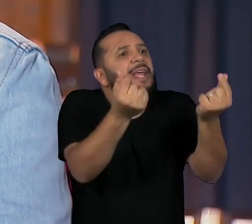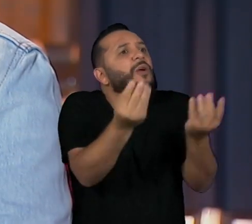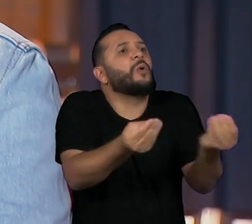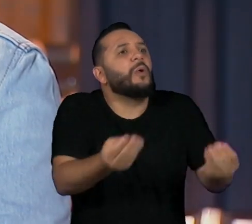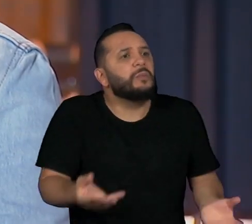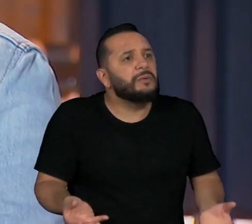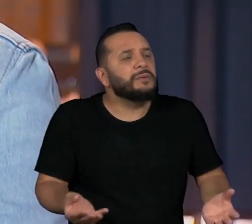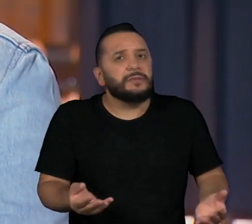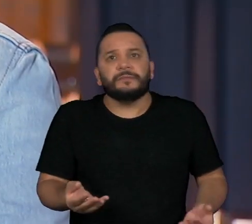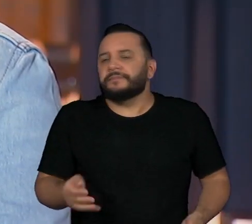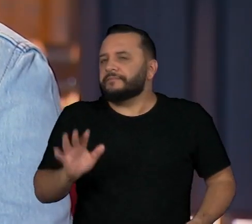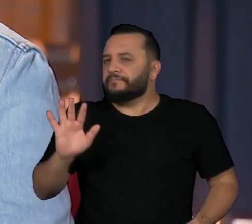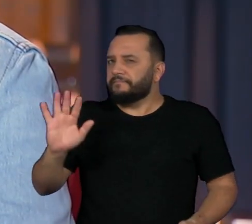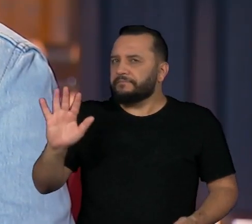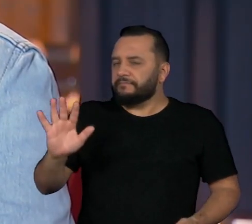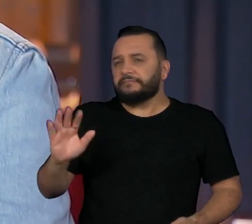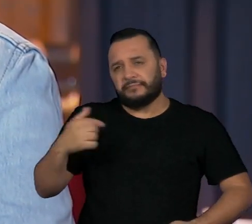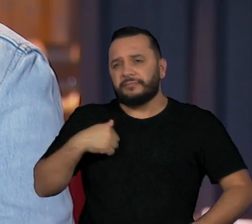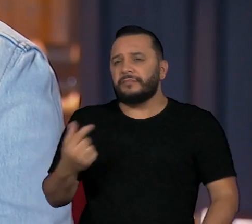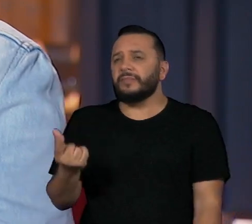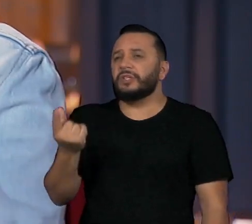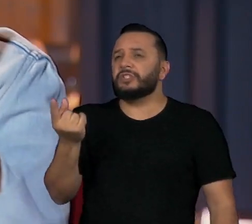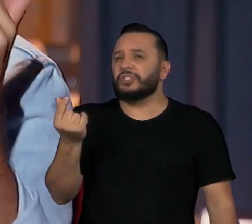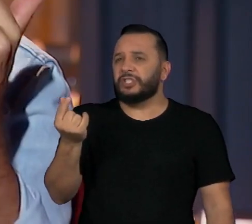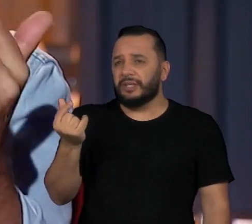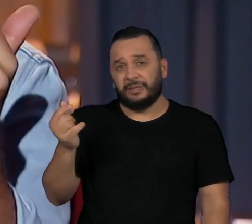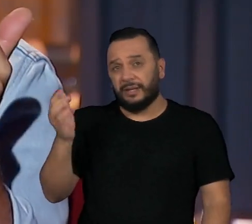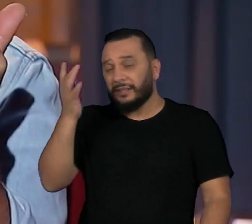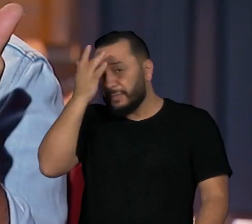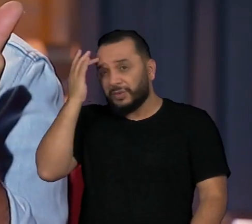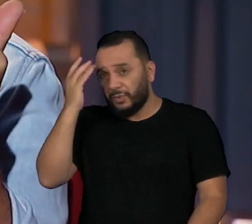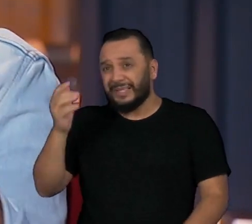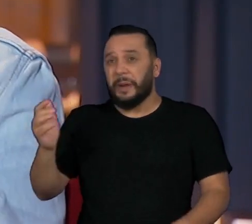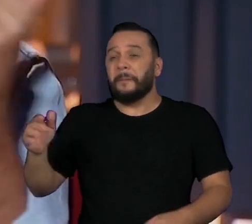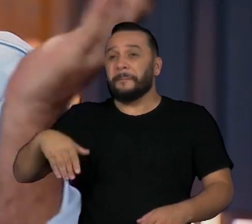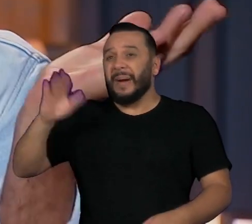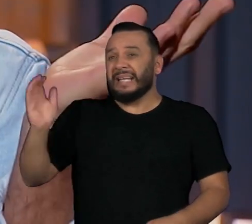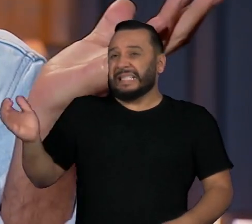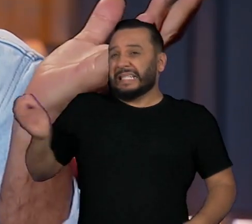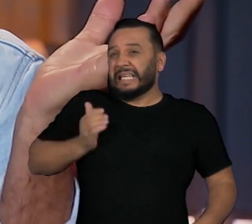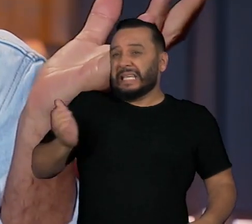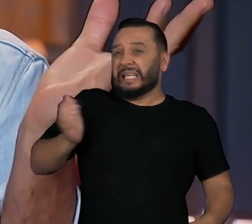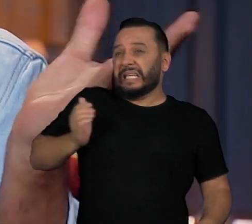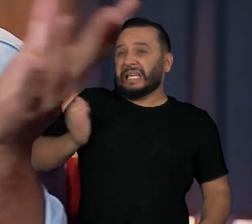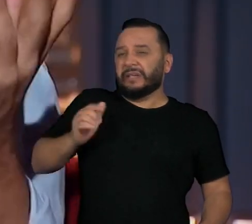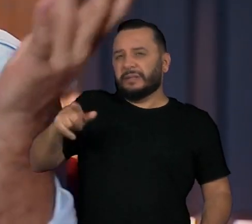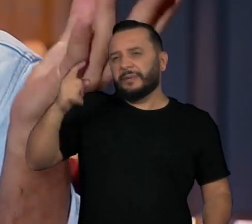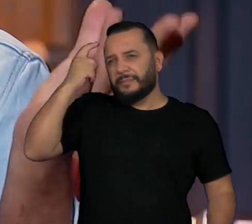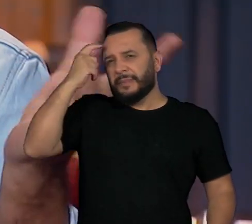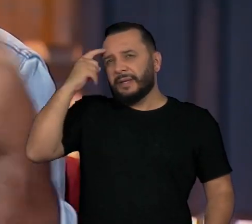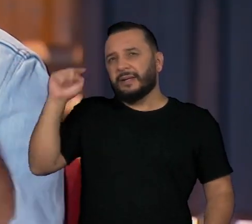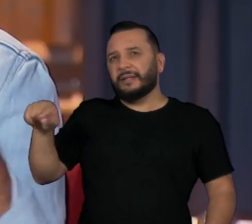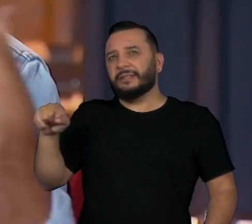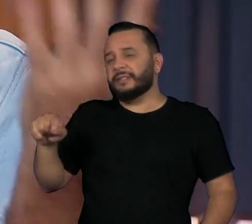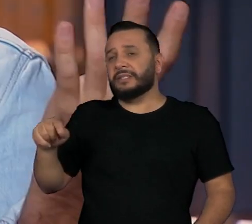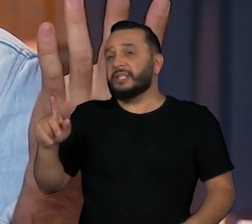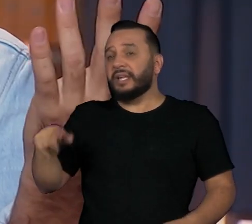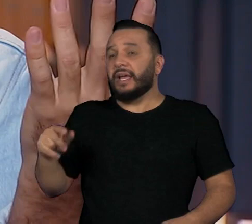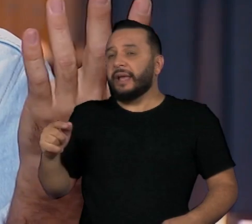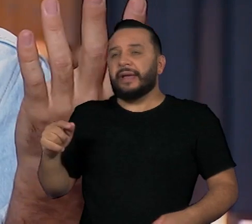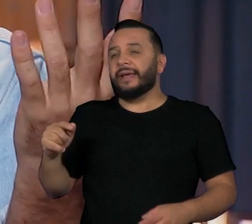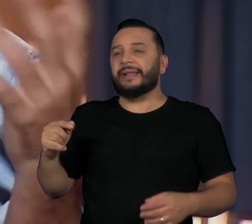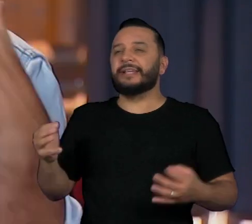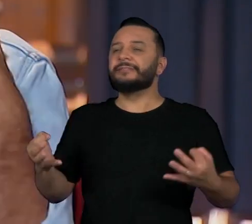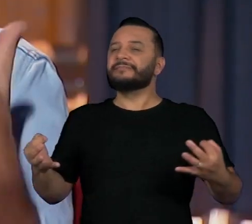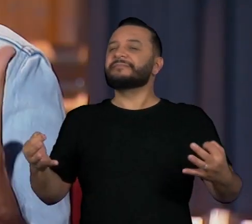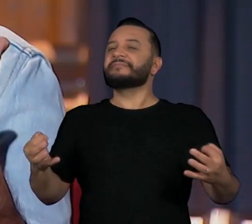não existe transcendência no dinheiro. As pessoas que têm mais dinheiro no planeta, elas não estão em uma posição de flor de lótus em